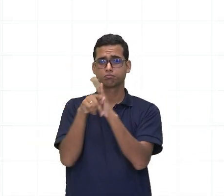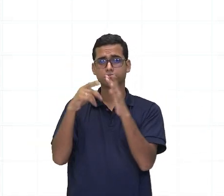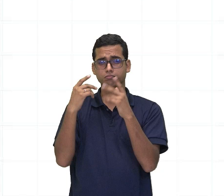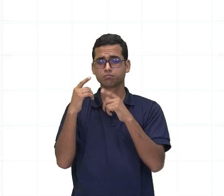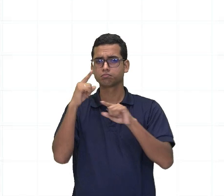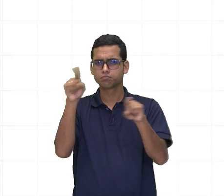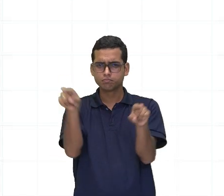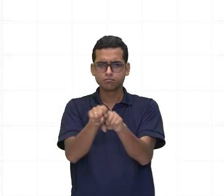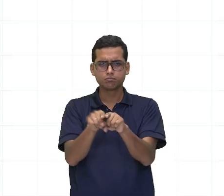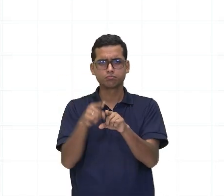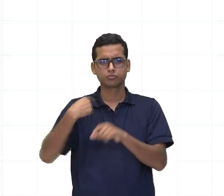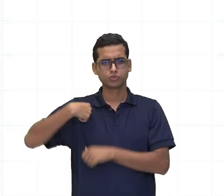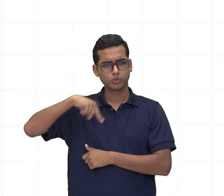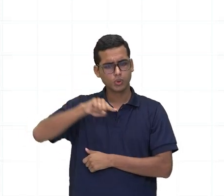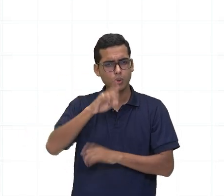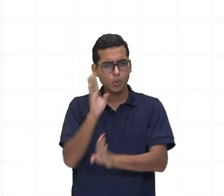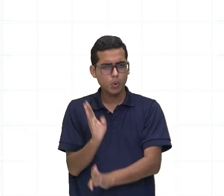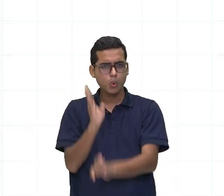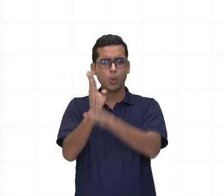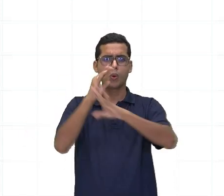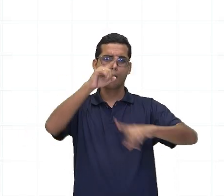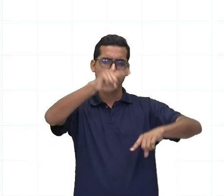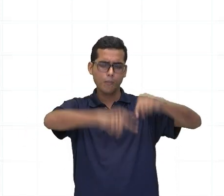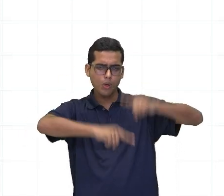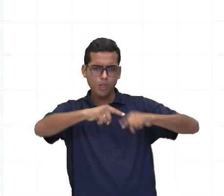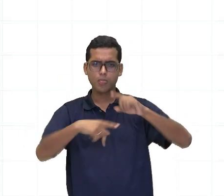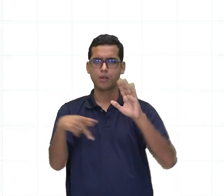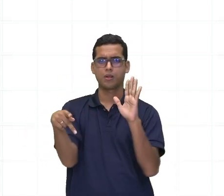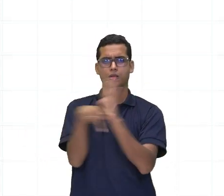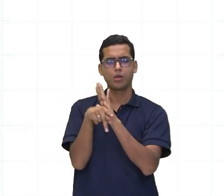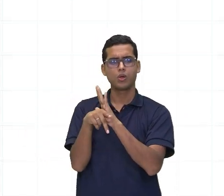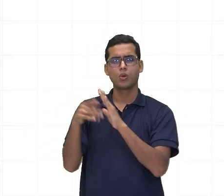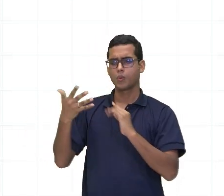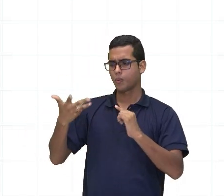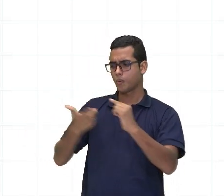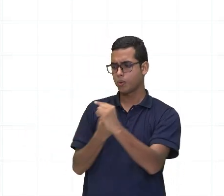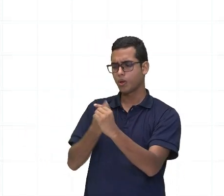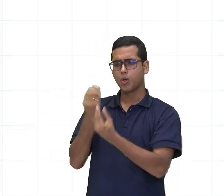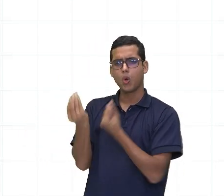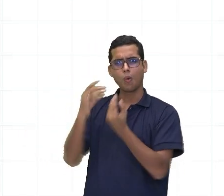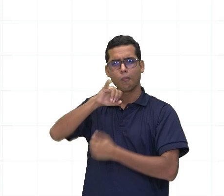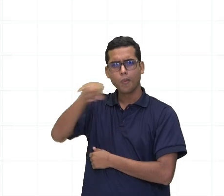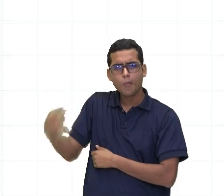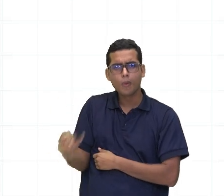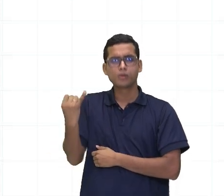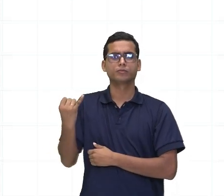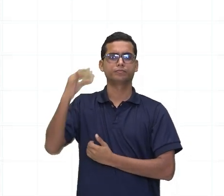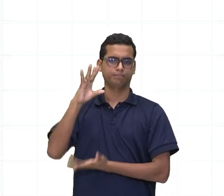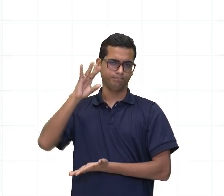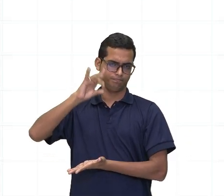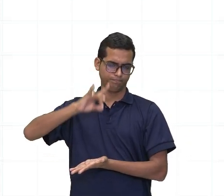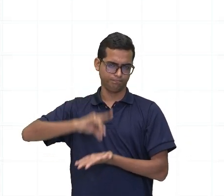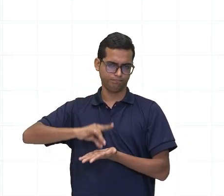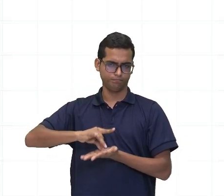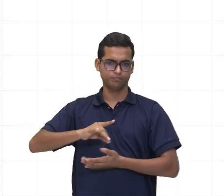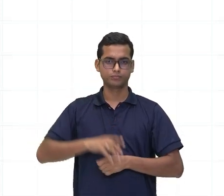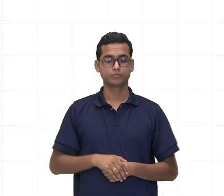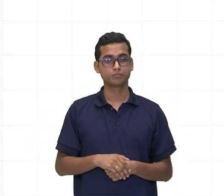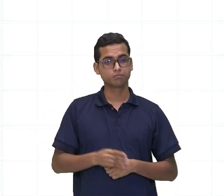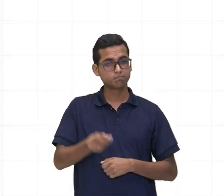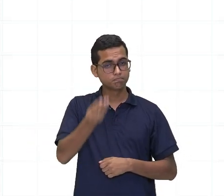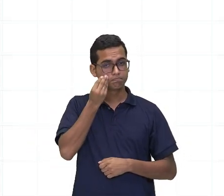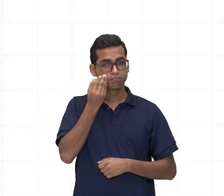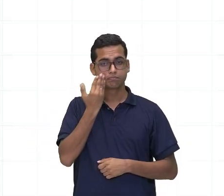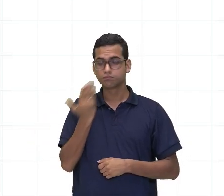a composição dos materiais e como aproveitá-los ao nosso favor. Você observa aí